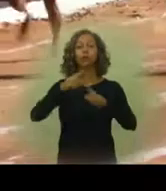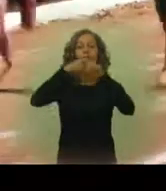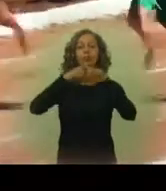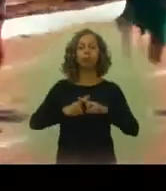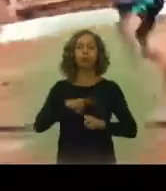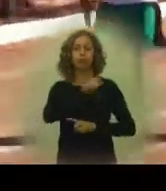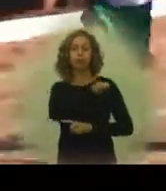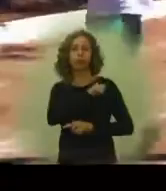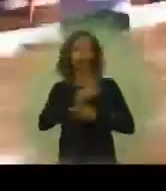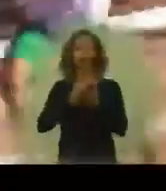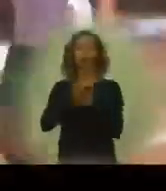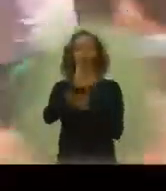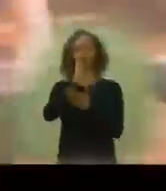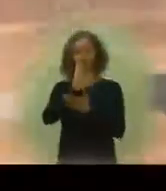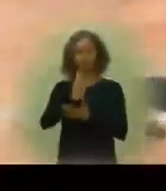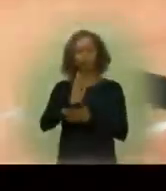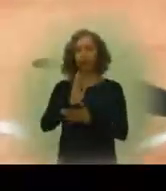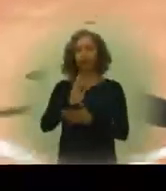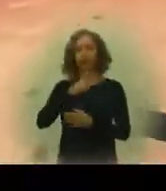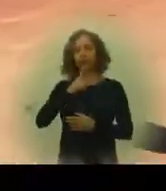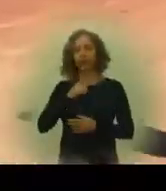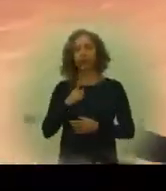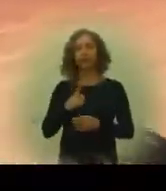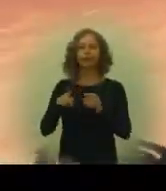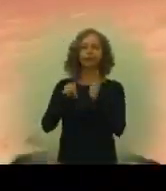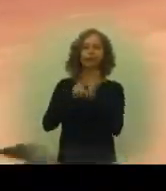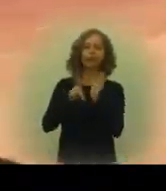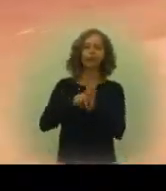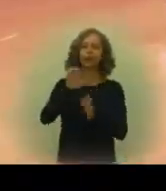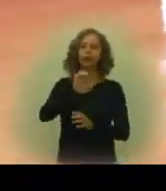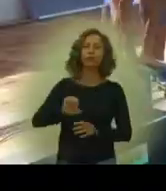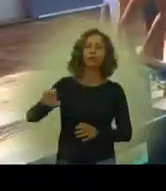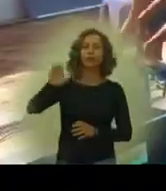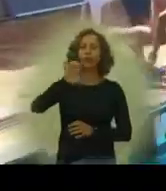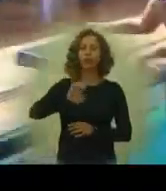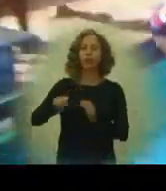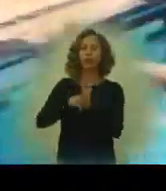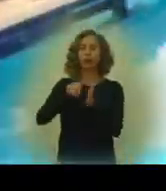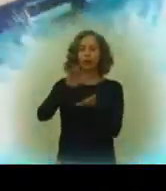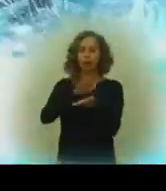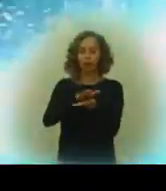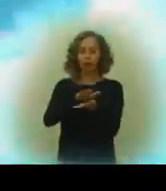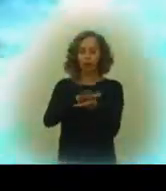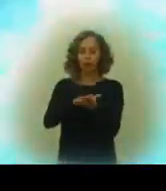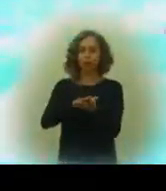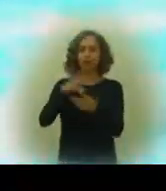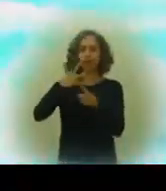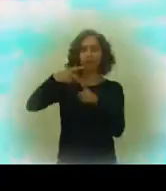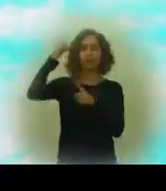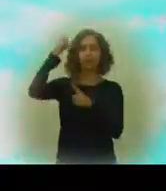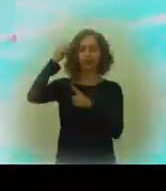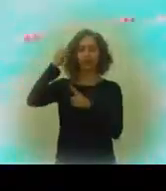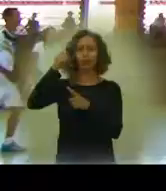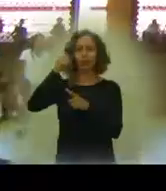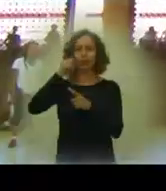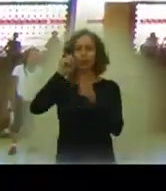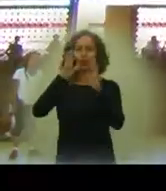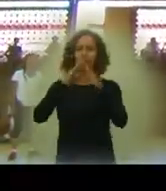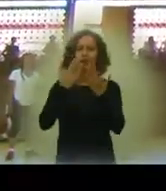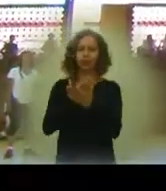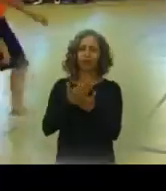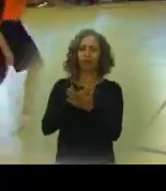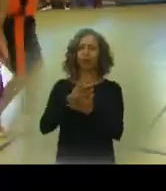Os atletas vencedores das regionais participam da etapa estadual em Palmas. Os vencedores dos